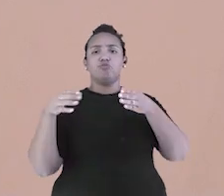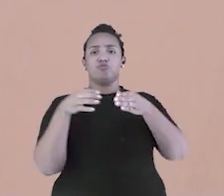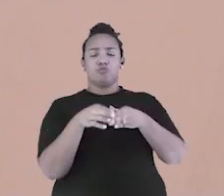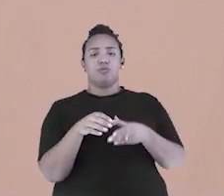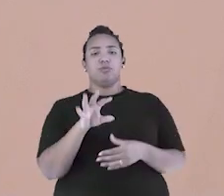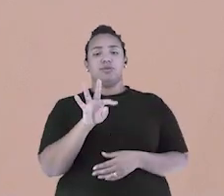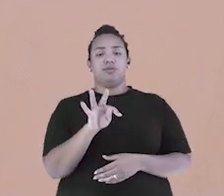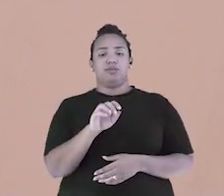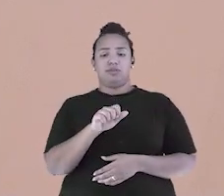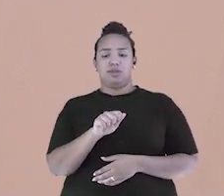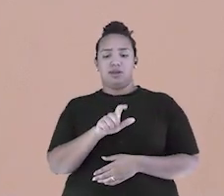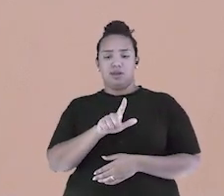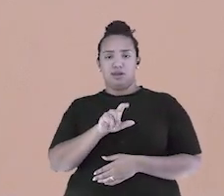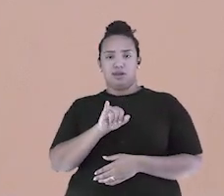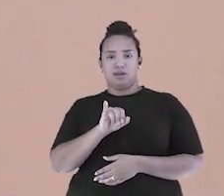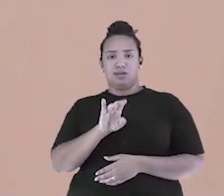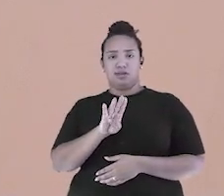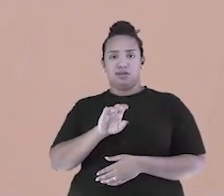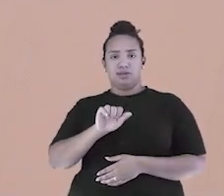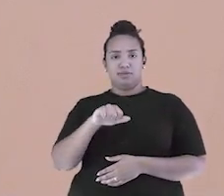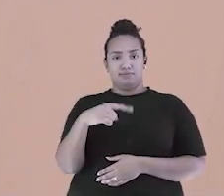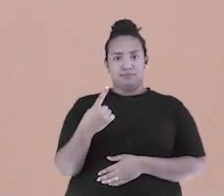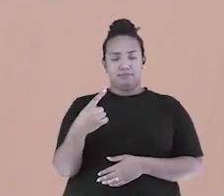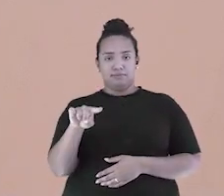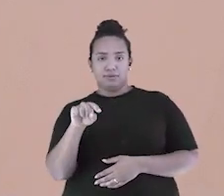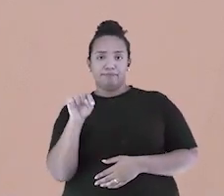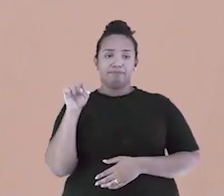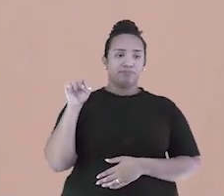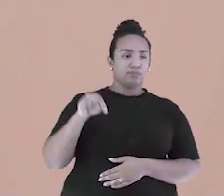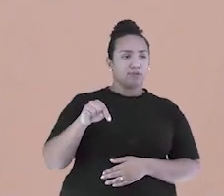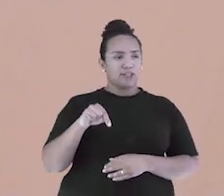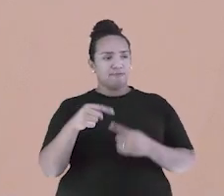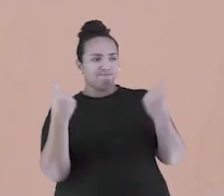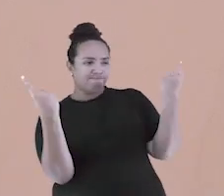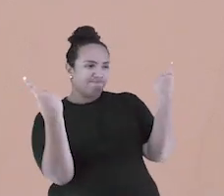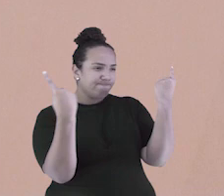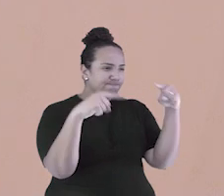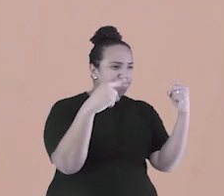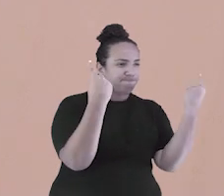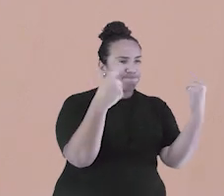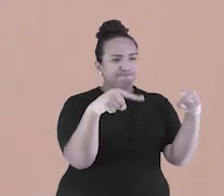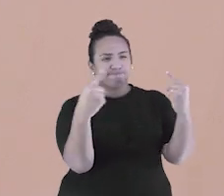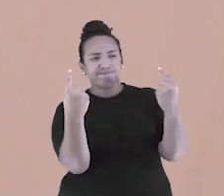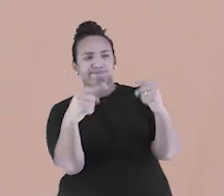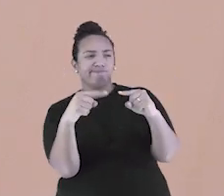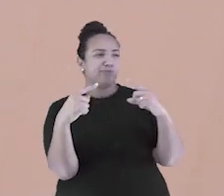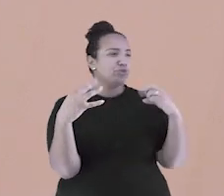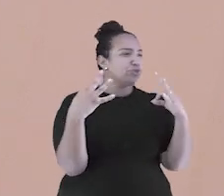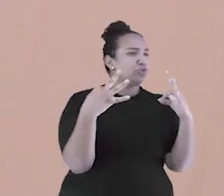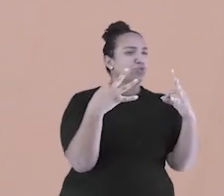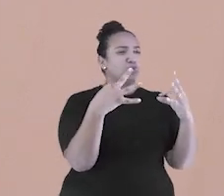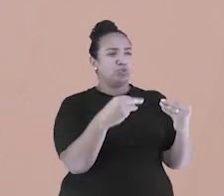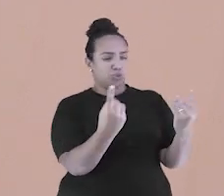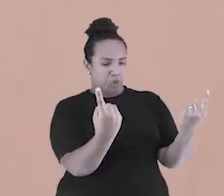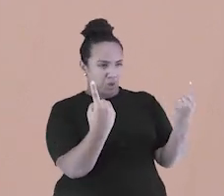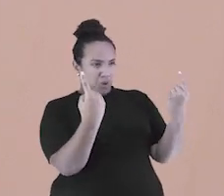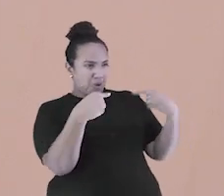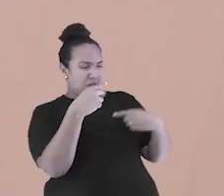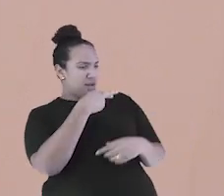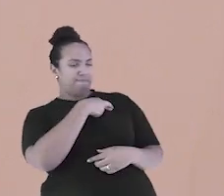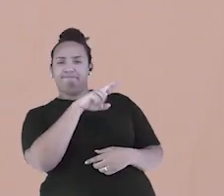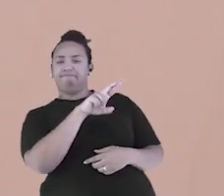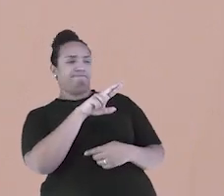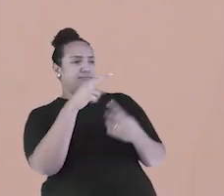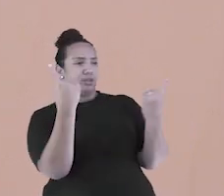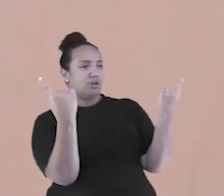que comandava o país e mantinha um regime de perseguição e censura a tudo que vinha contra a religião islâmica